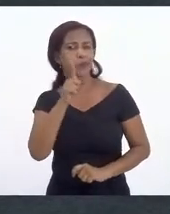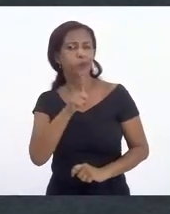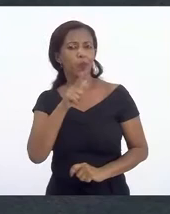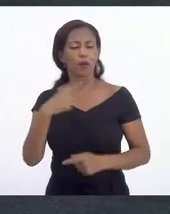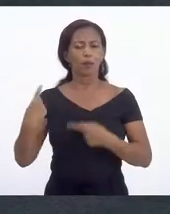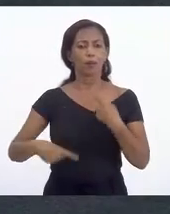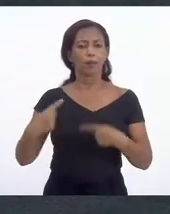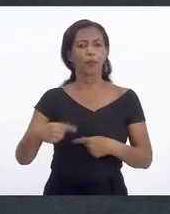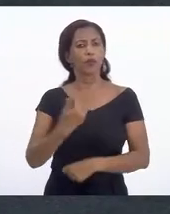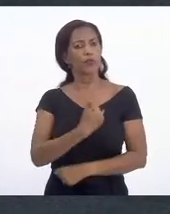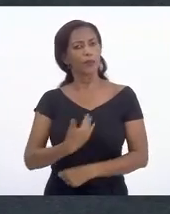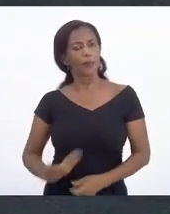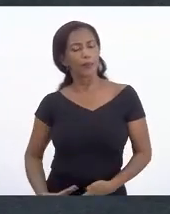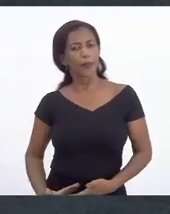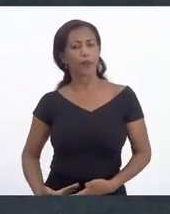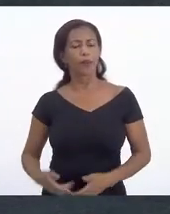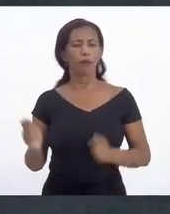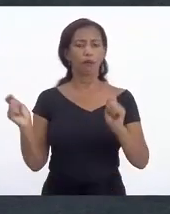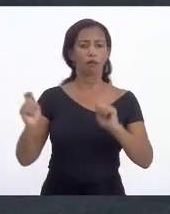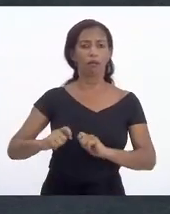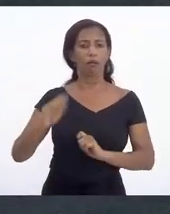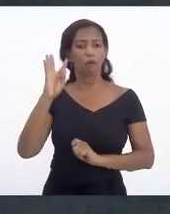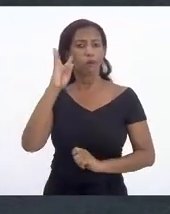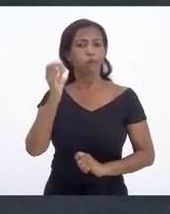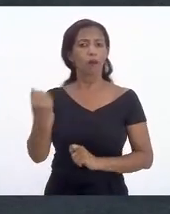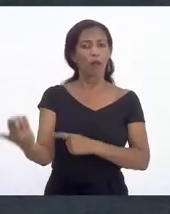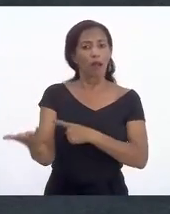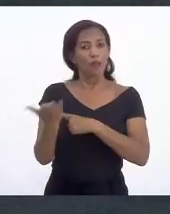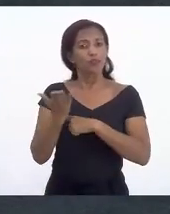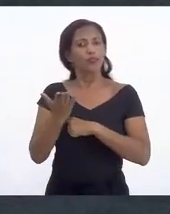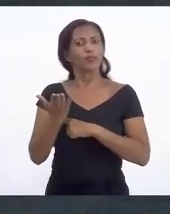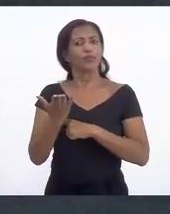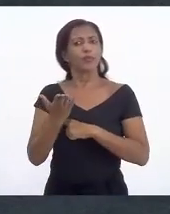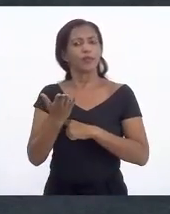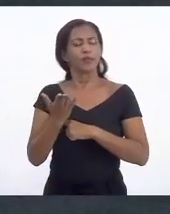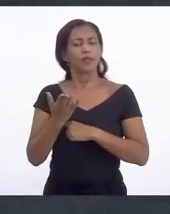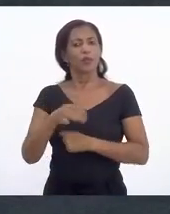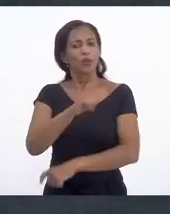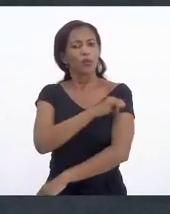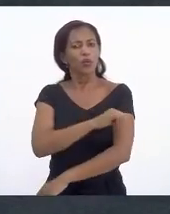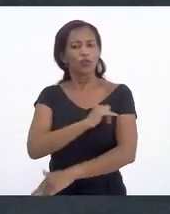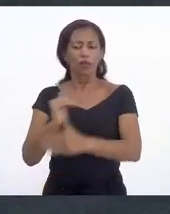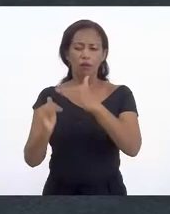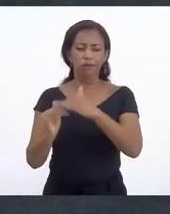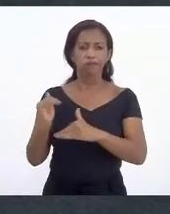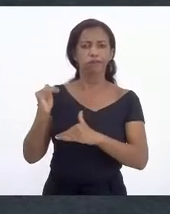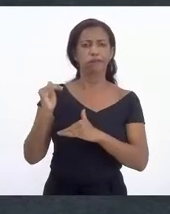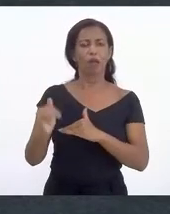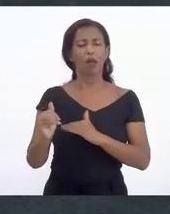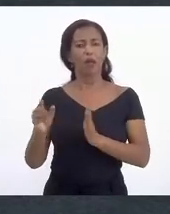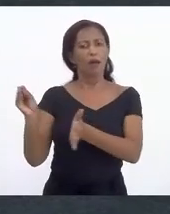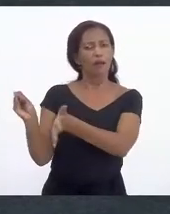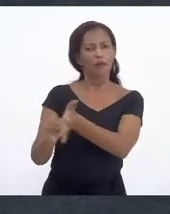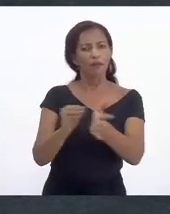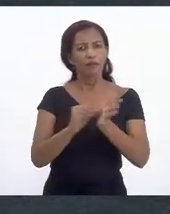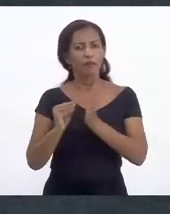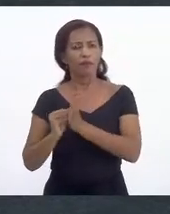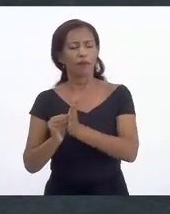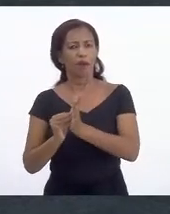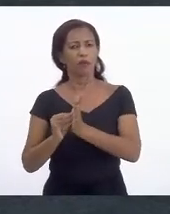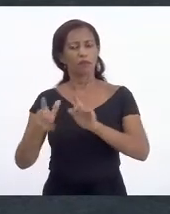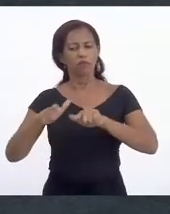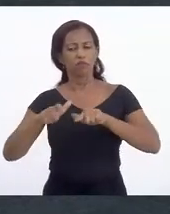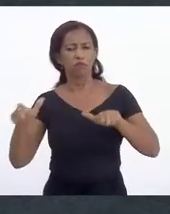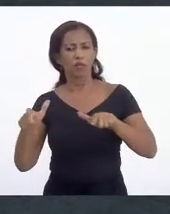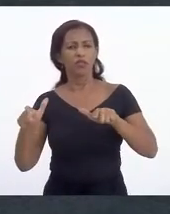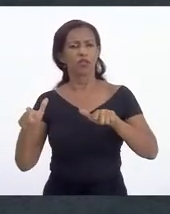uma política pública que nos ajude no Rio de Janeiro a superar o déficit habitacional, que é de grande